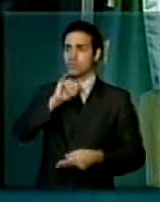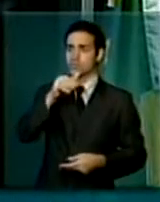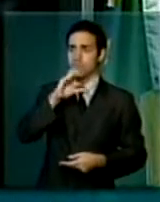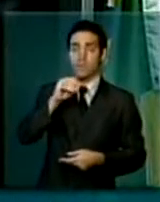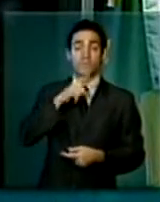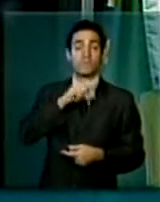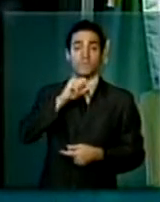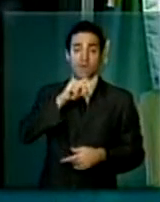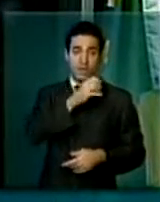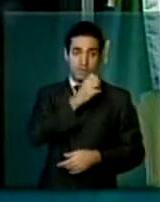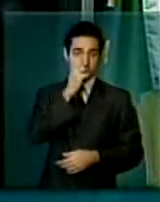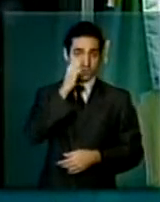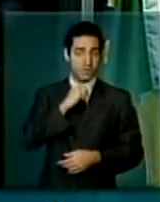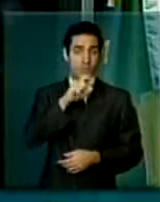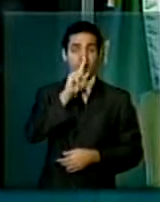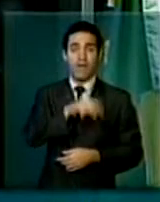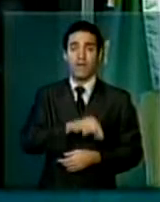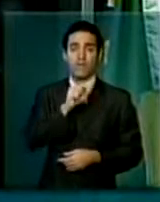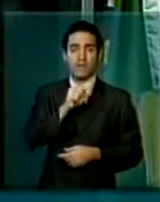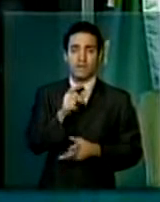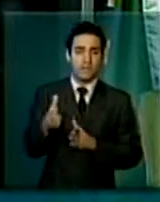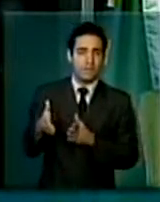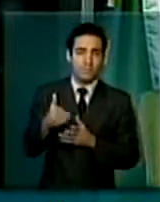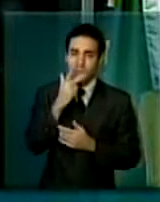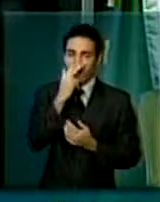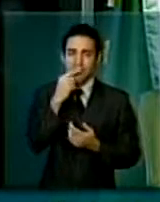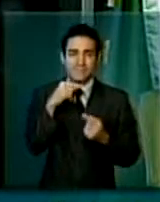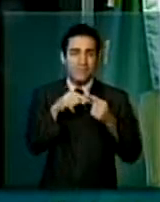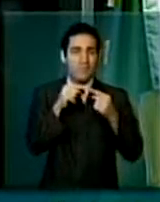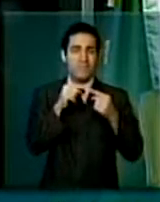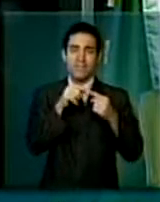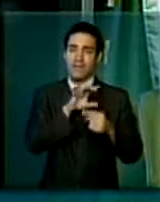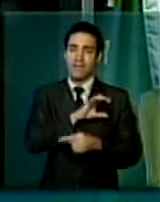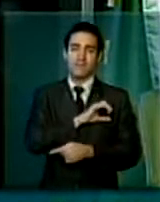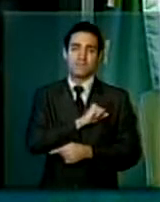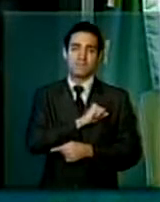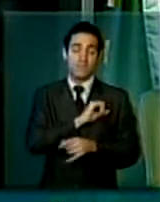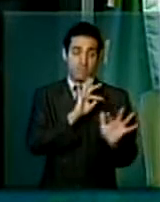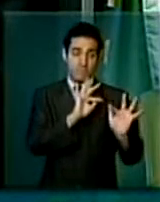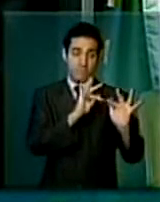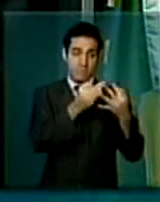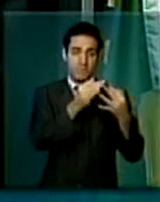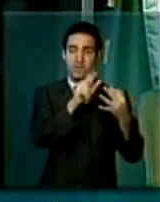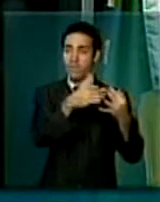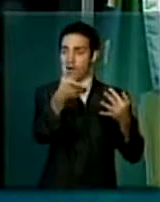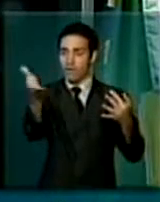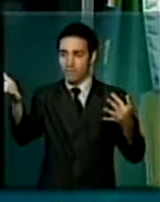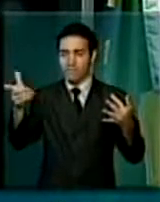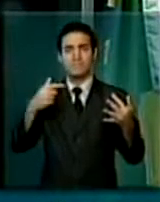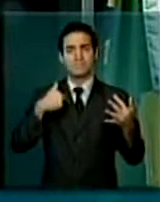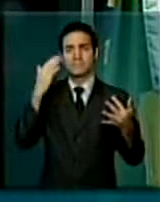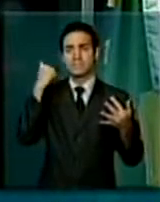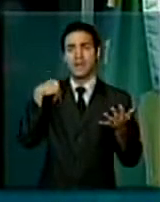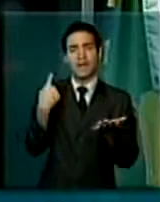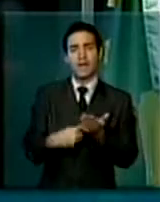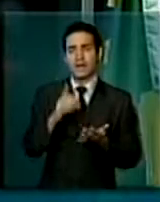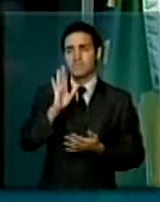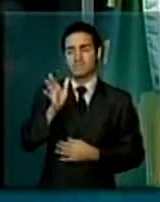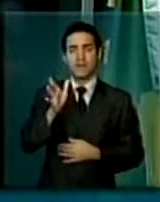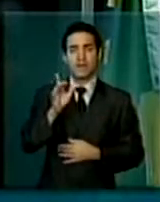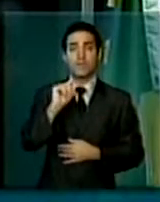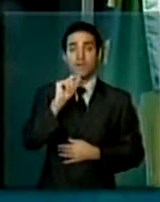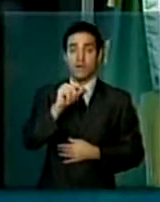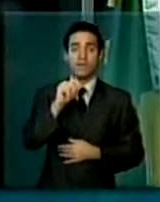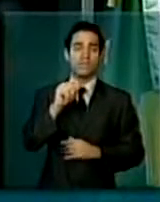adoção é um concreto caminho de amor. Famílias como as que estão aqui podem confirmar que essa é uma